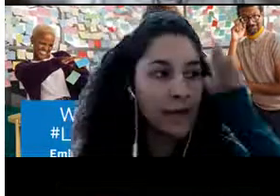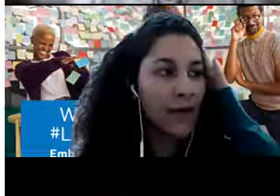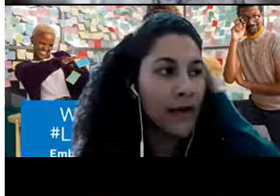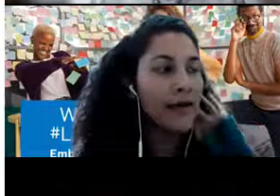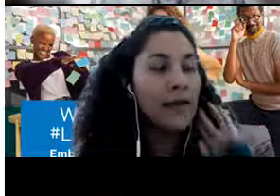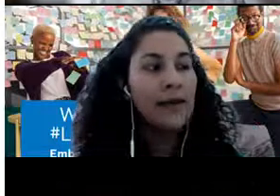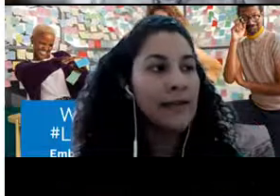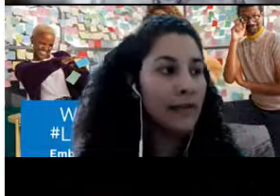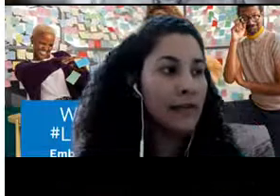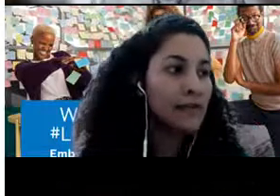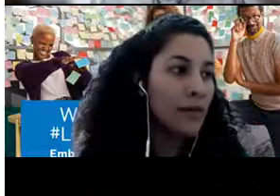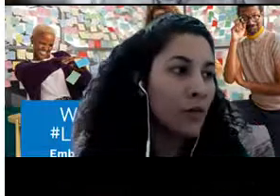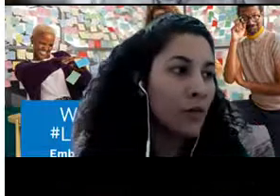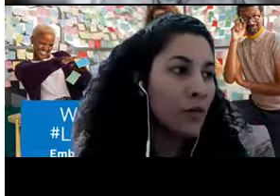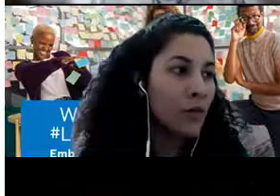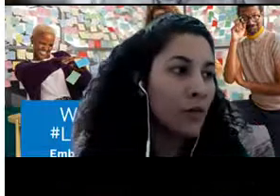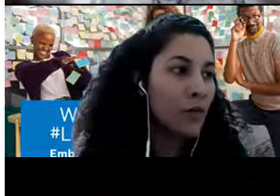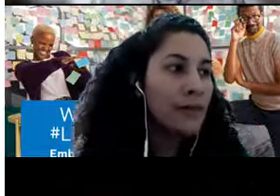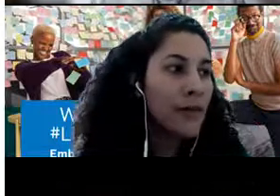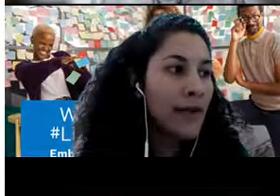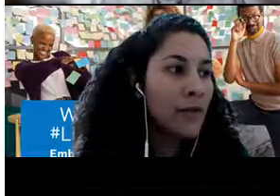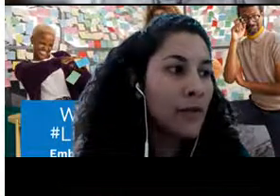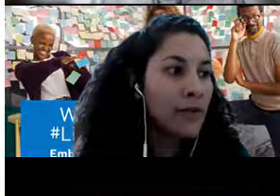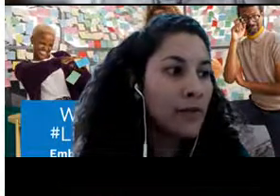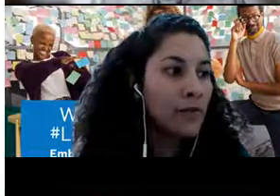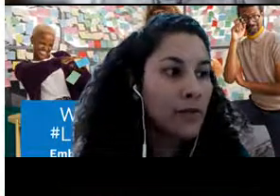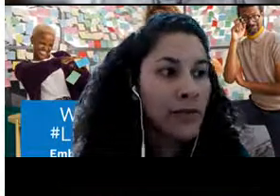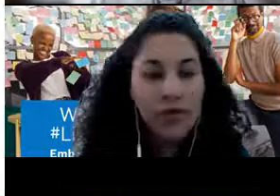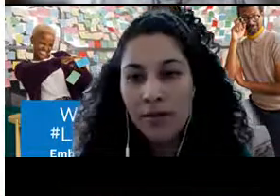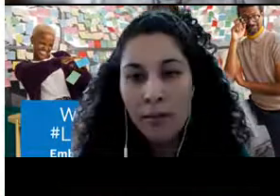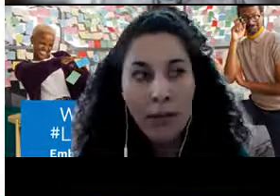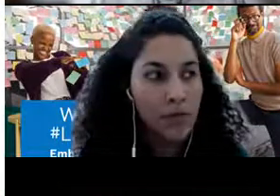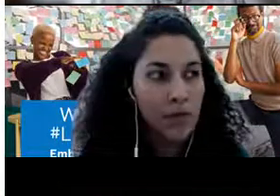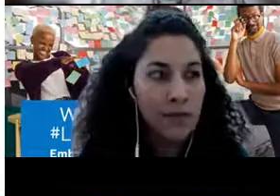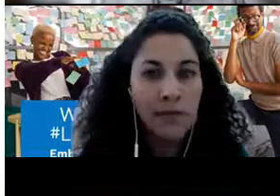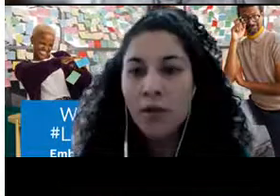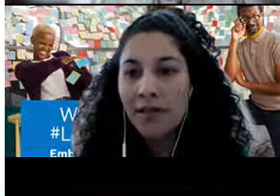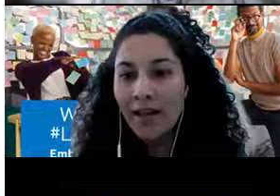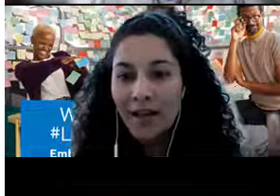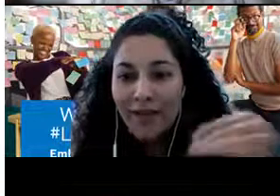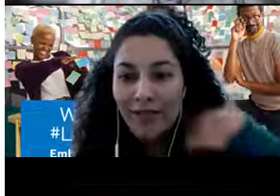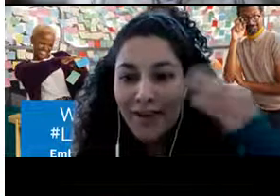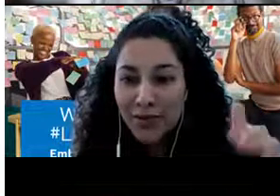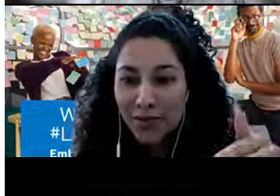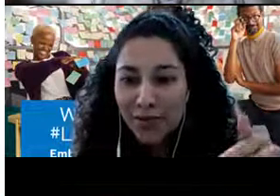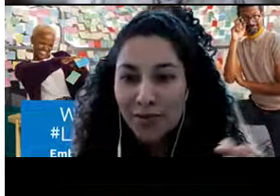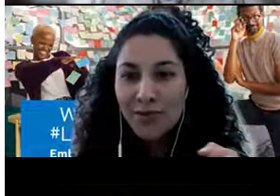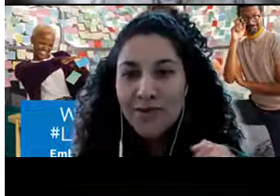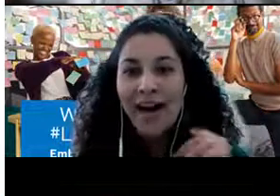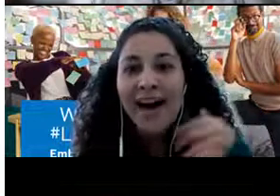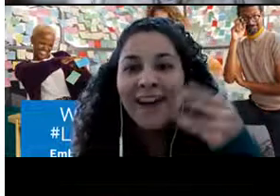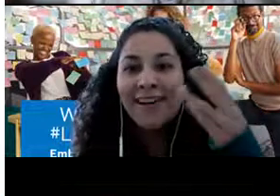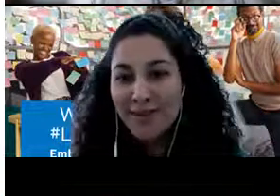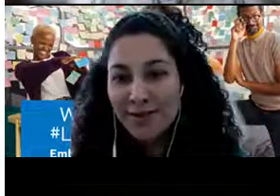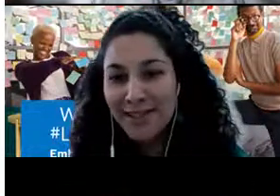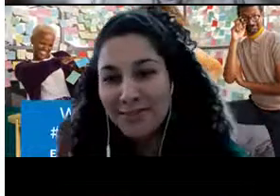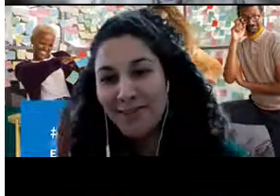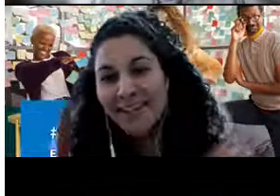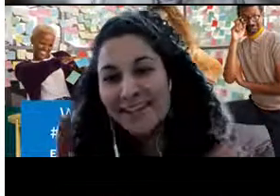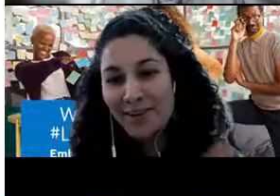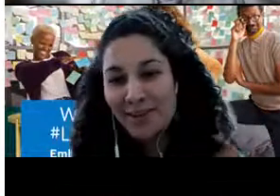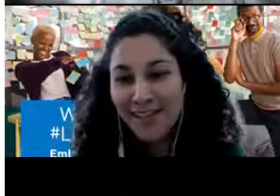reforçou aqui na tela anterior. Tem também o canal do LinkedIn da Bosch Brasil, que tem vários conteúdos lá,